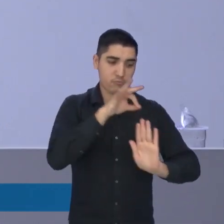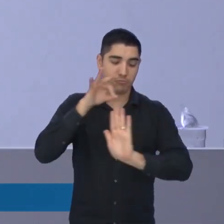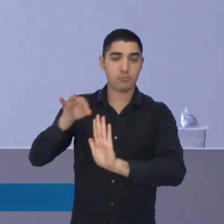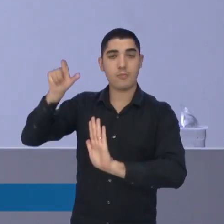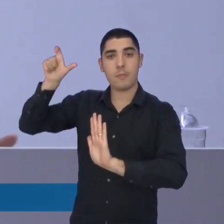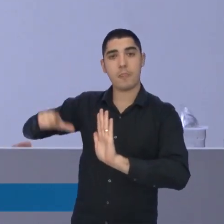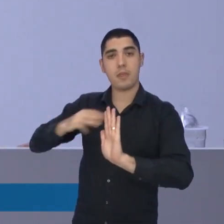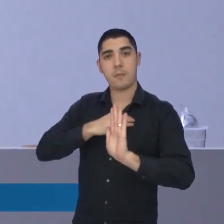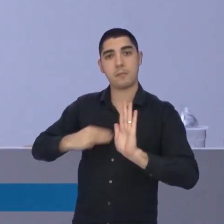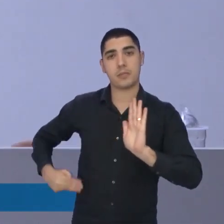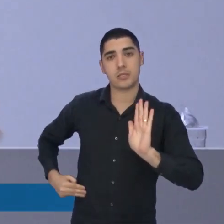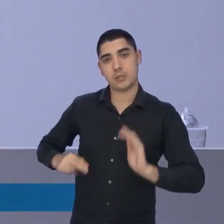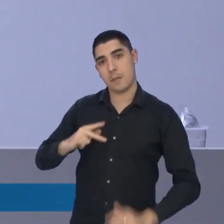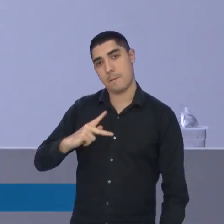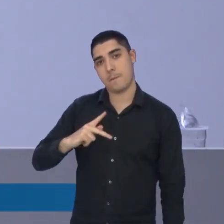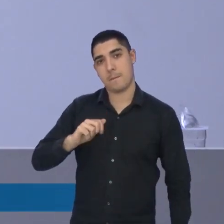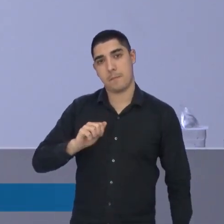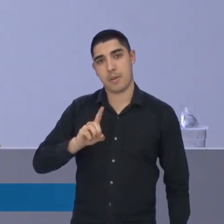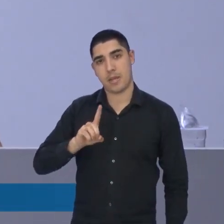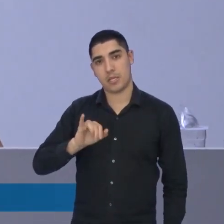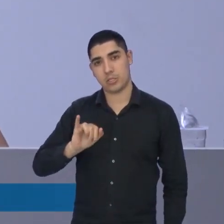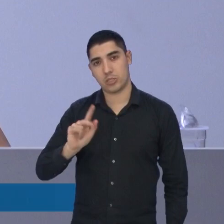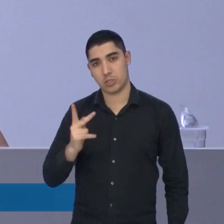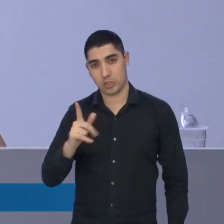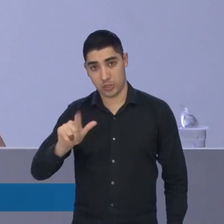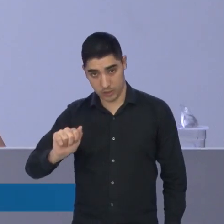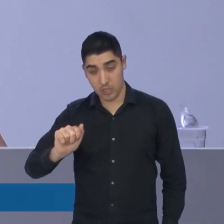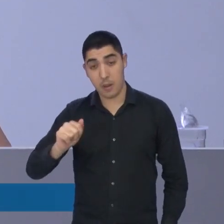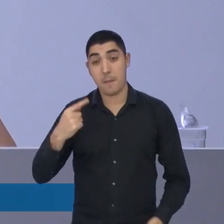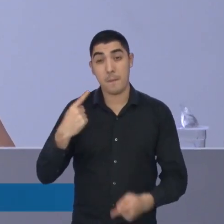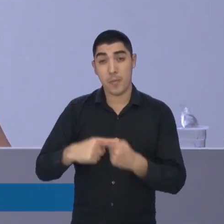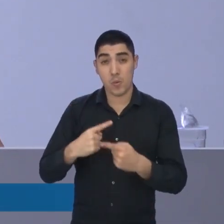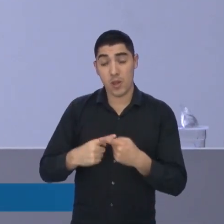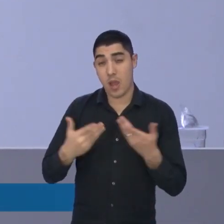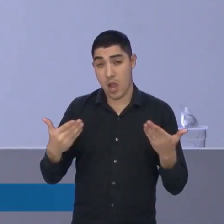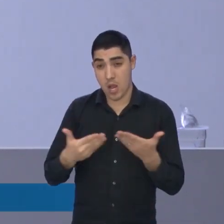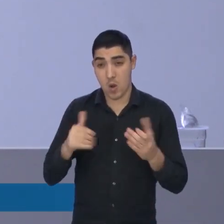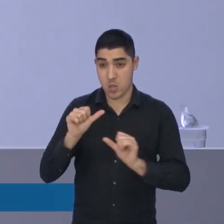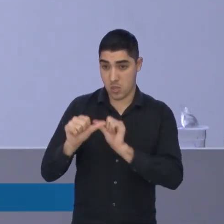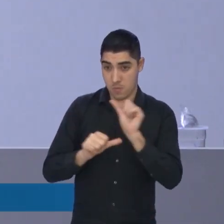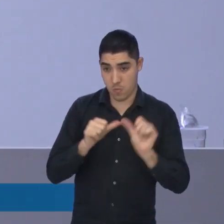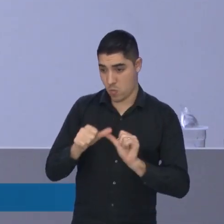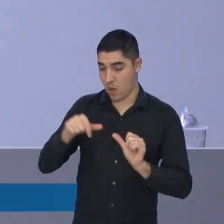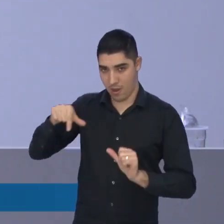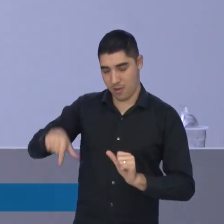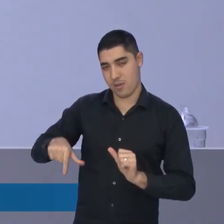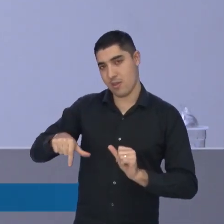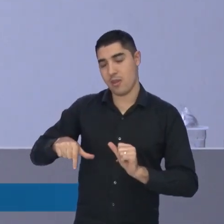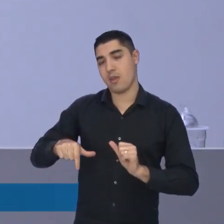Padilha, porque como está em processo da mudança do reitor do ITA,